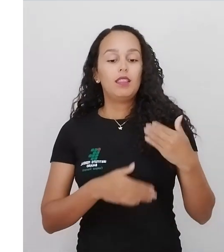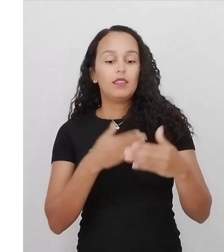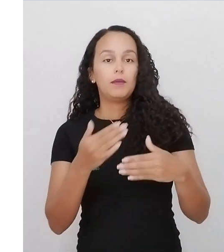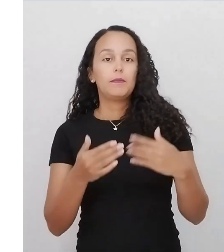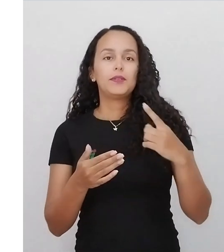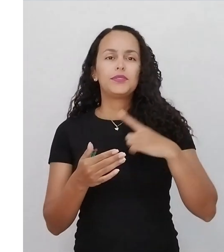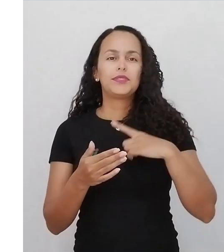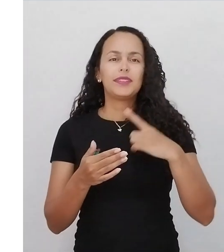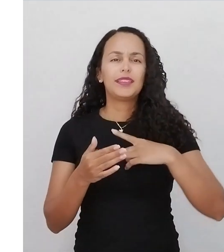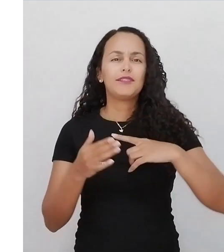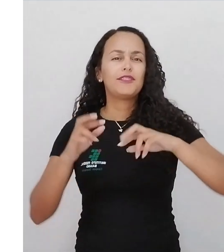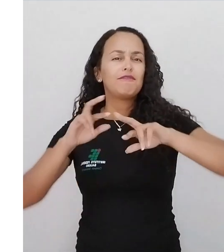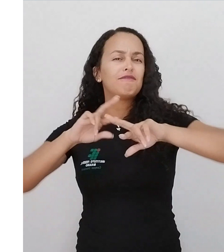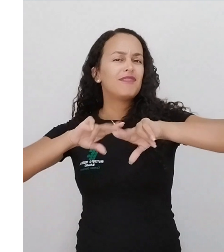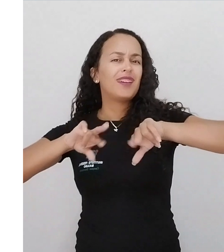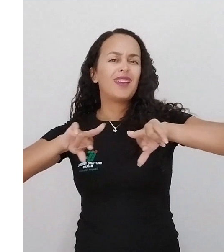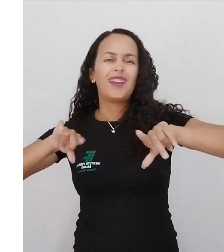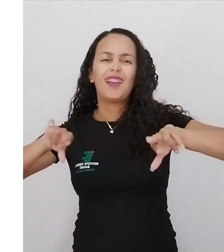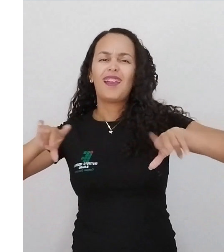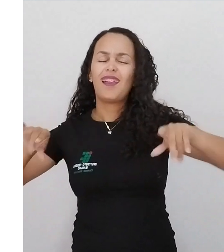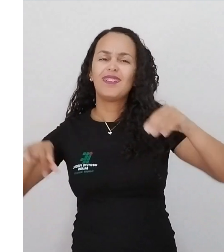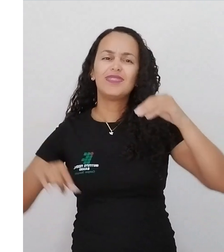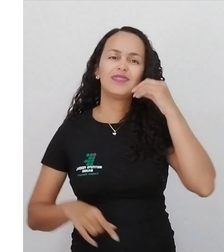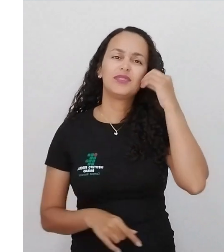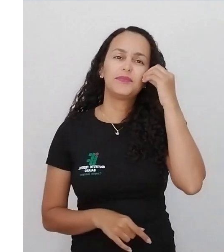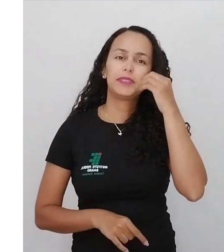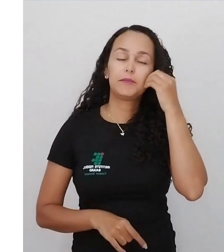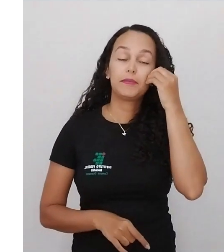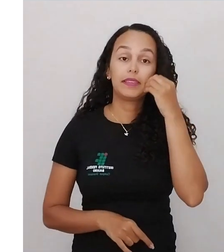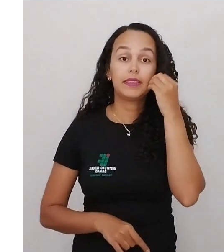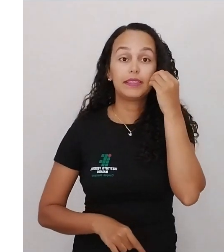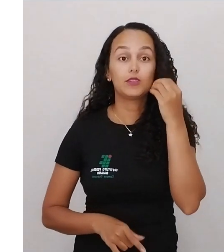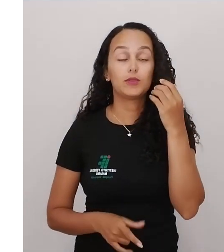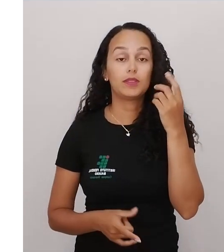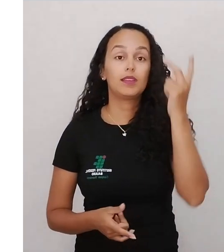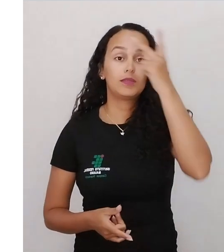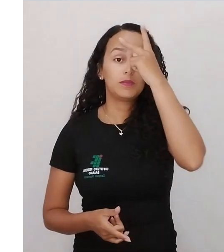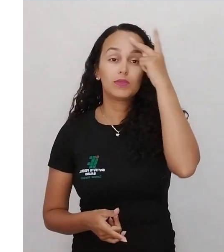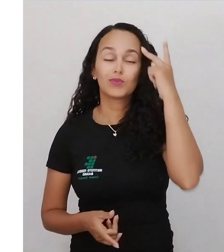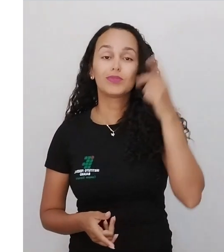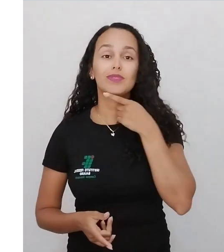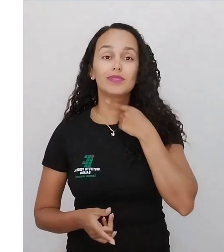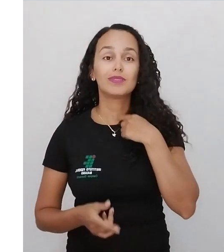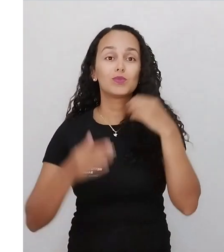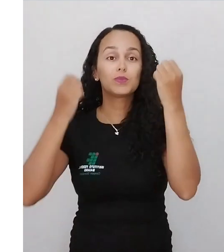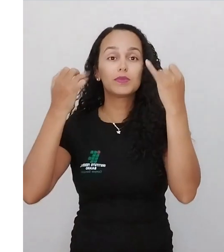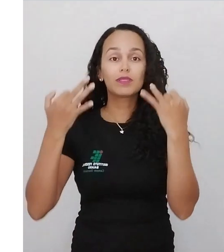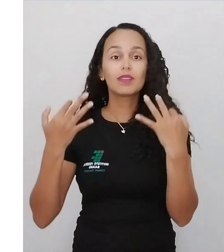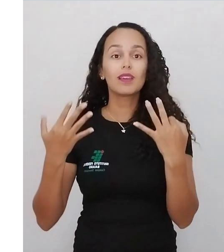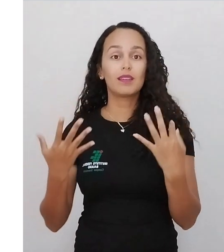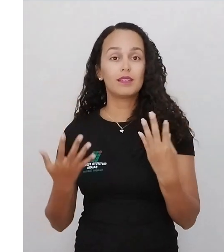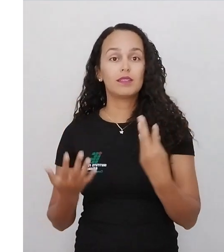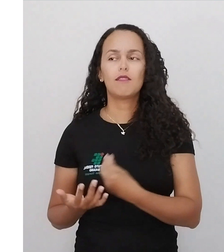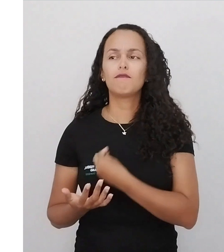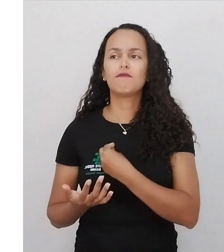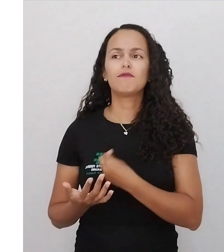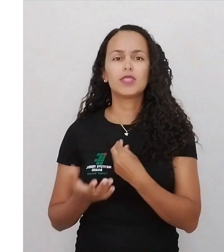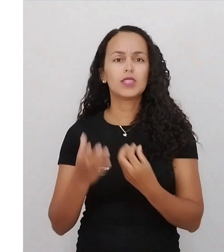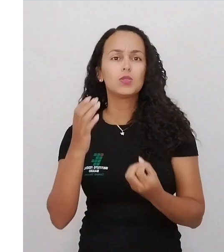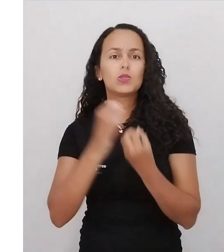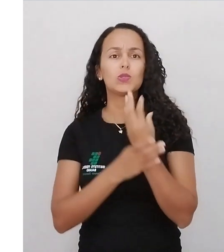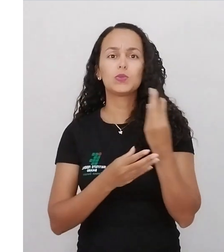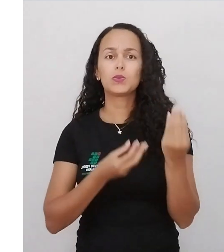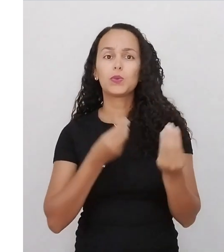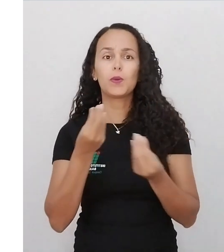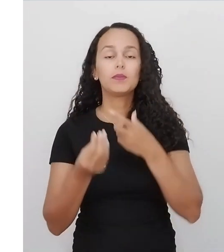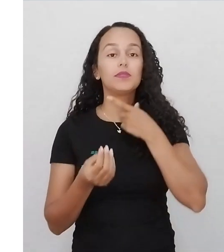Depois a gente teve, né, uma sequência de vários experimentos tentando explicar como que a vida surgia, né? Tivemos experimentos de